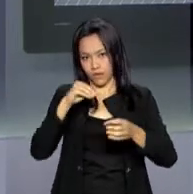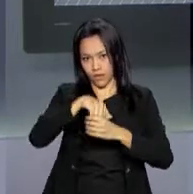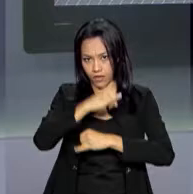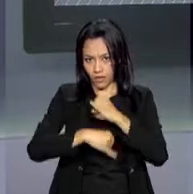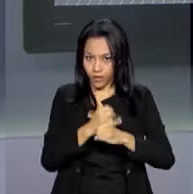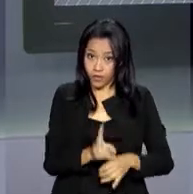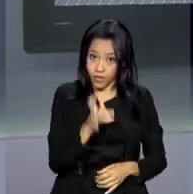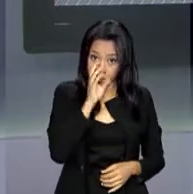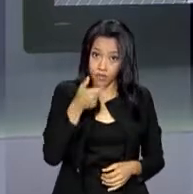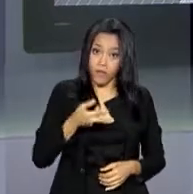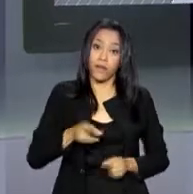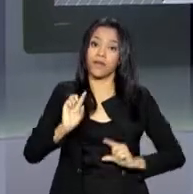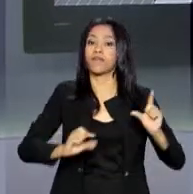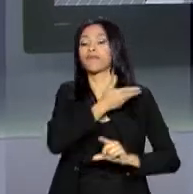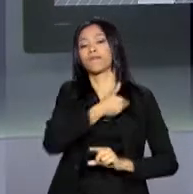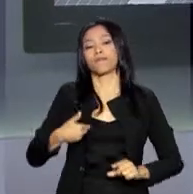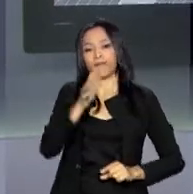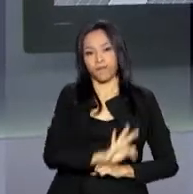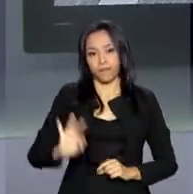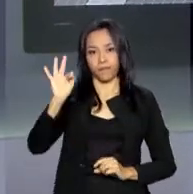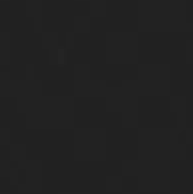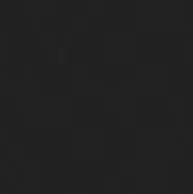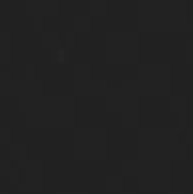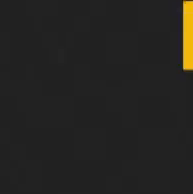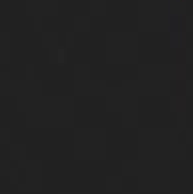continue na nbr a tv do governo federal